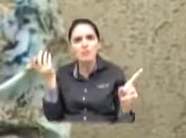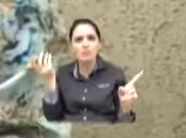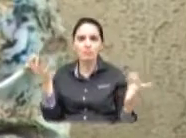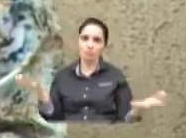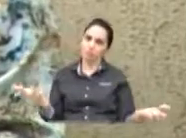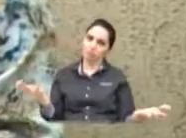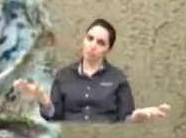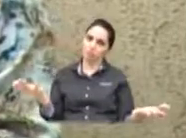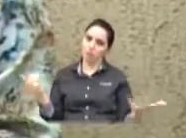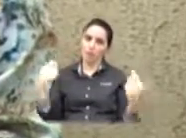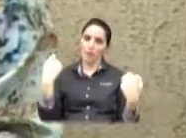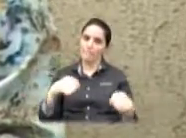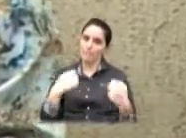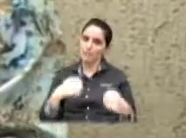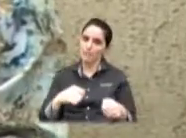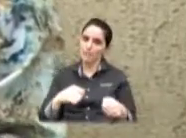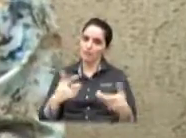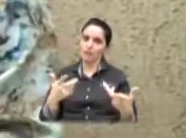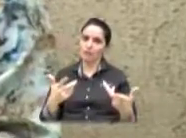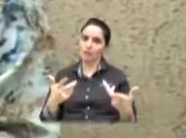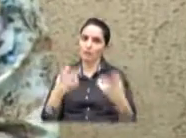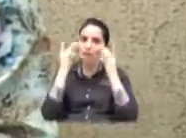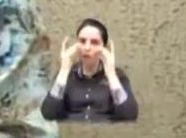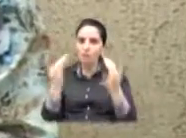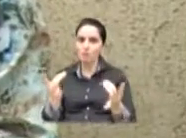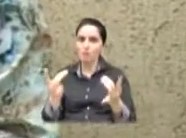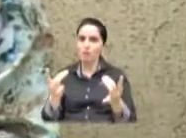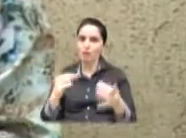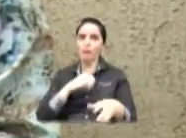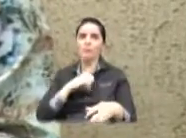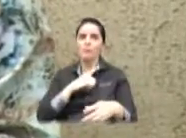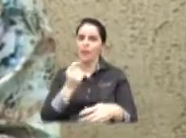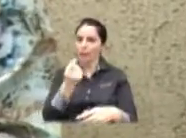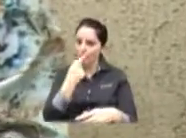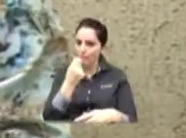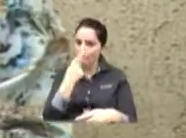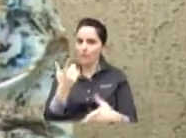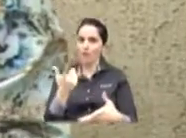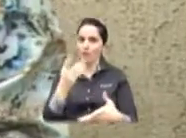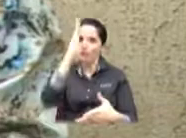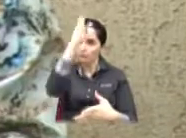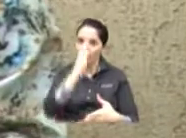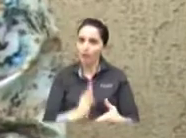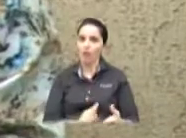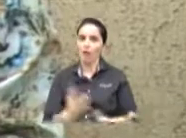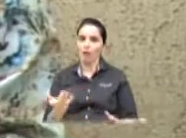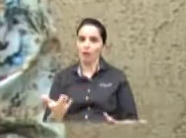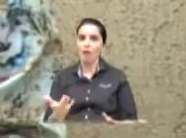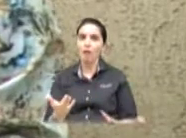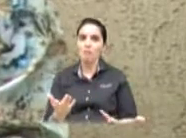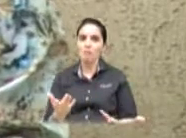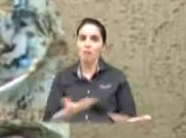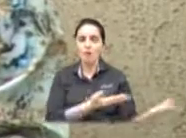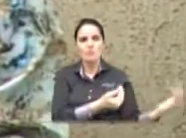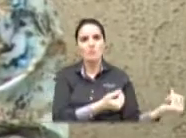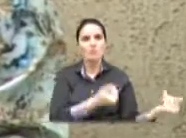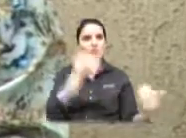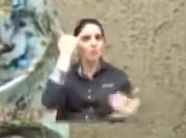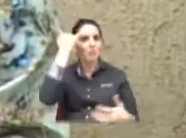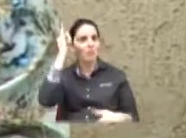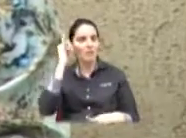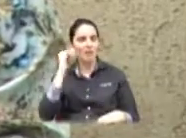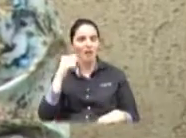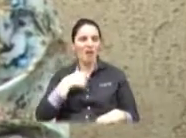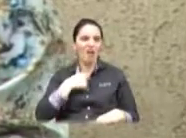existem são gratuitos e esse é ser mais a pessoa jovem ainda tem aquela idéia comigo não